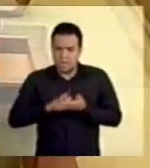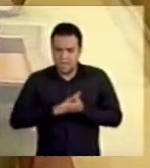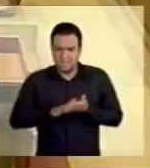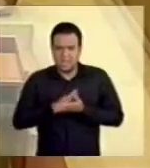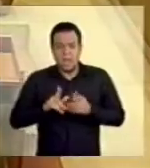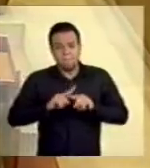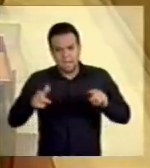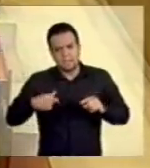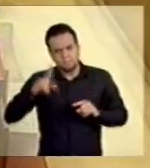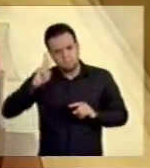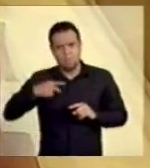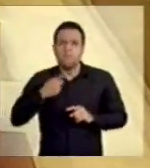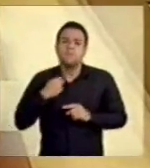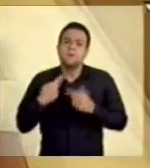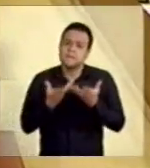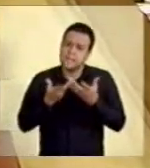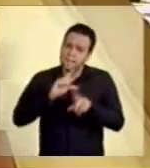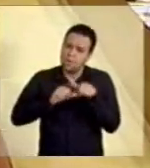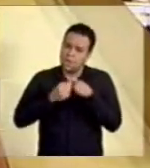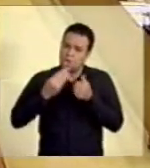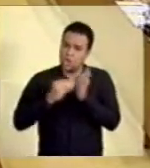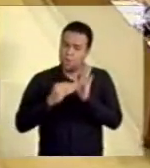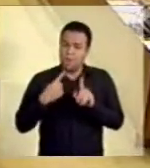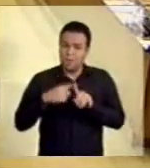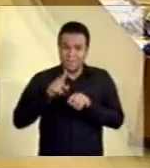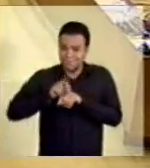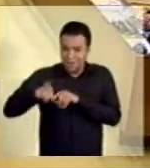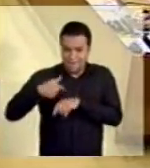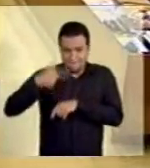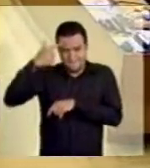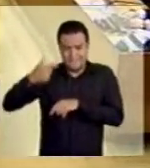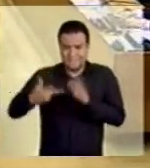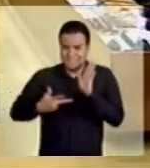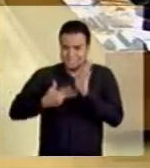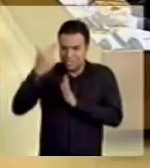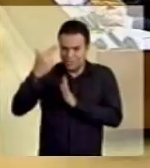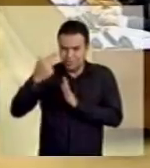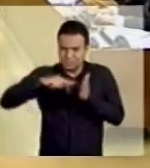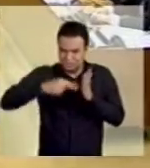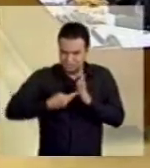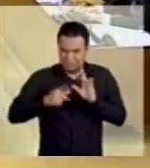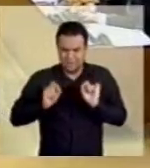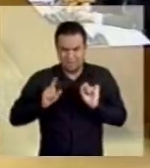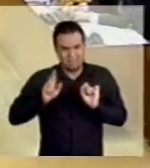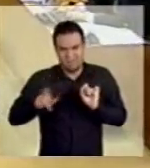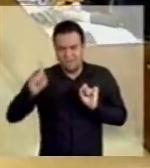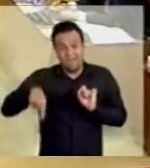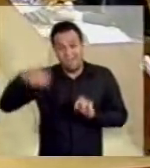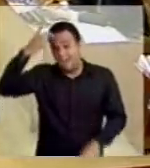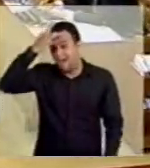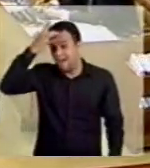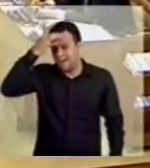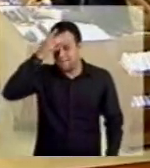transgenitalização, mesmo porque não é a cirurgia, isso é importante, não é a cirurgia que atribui à pessoa a condição